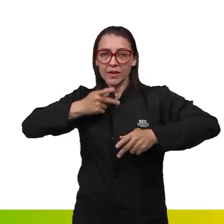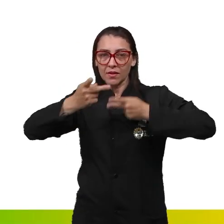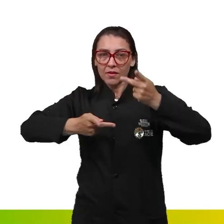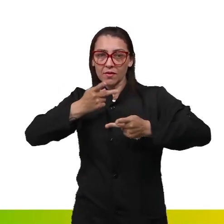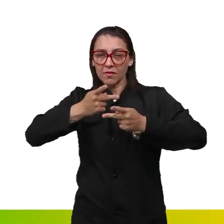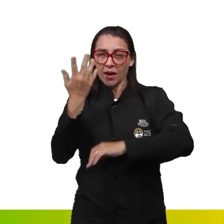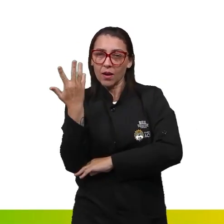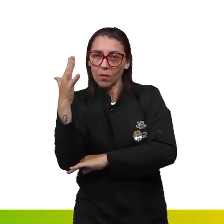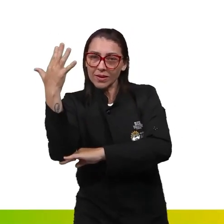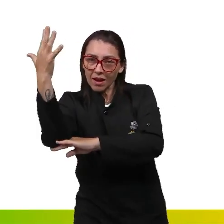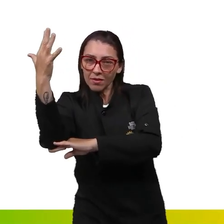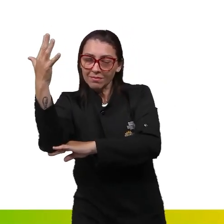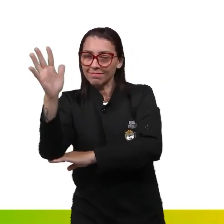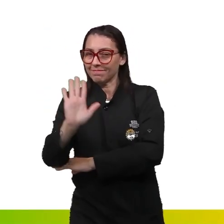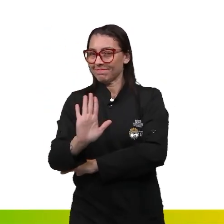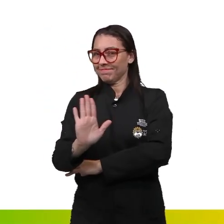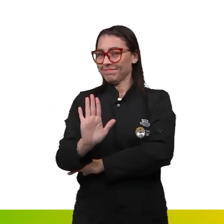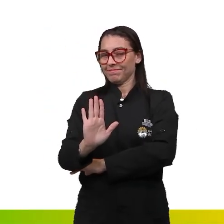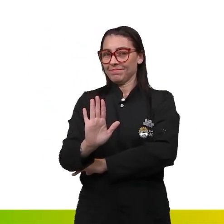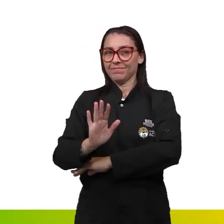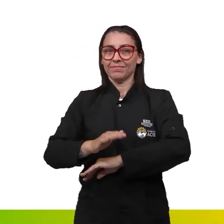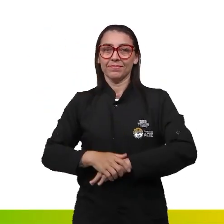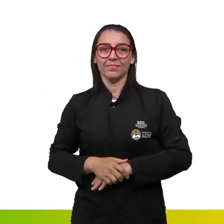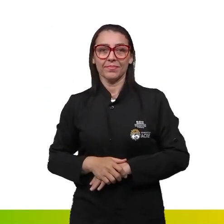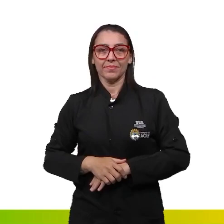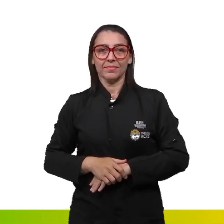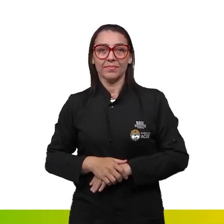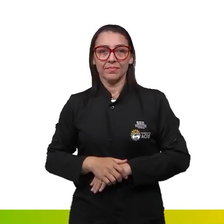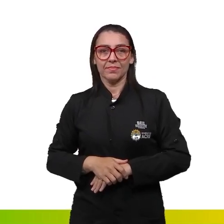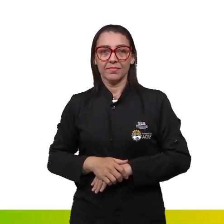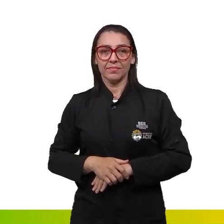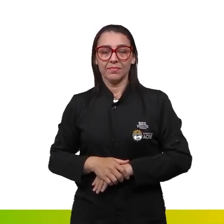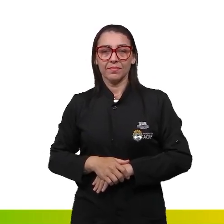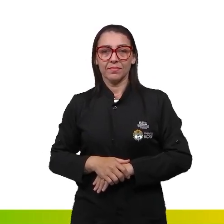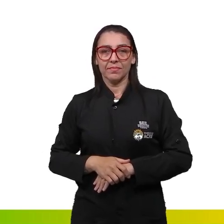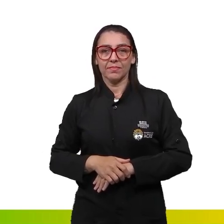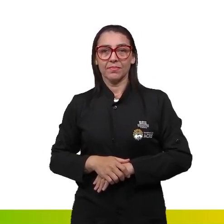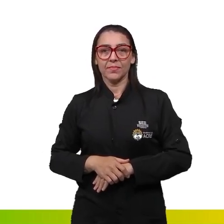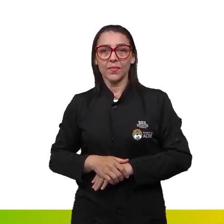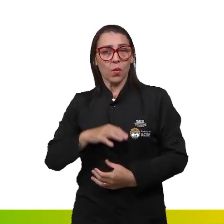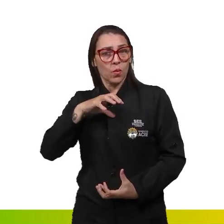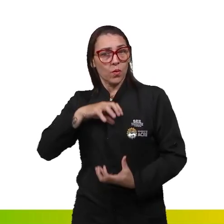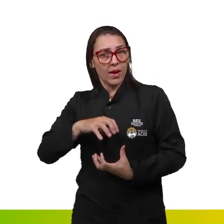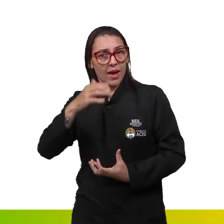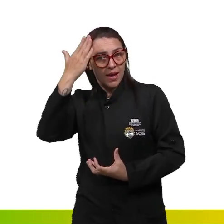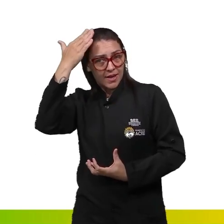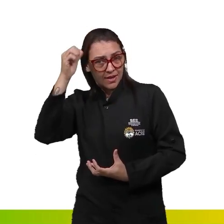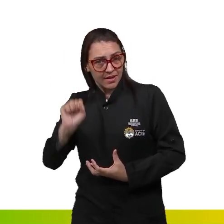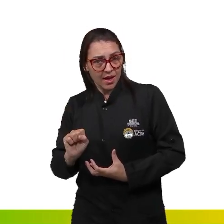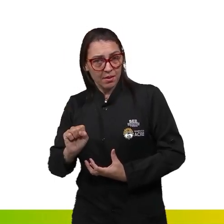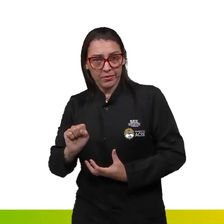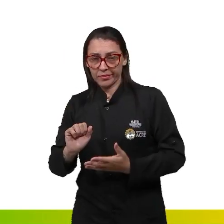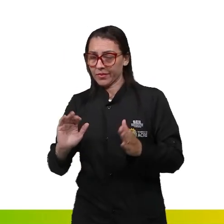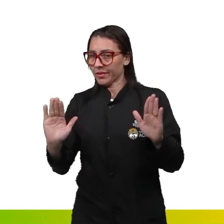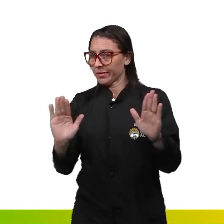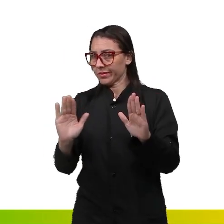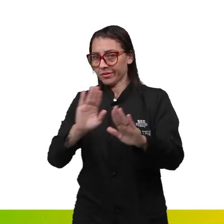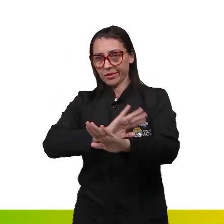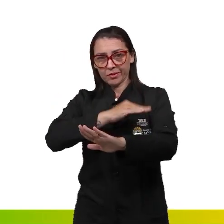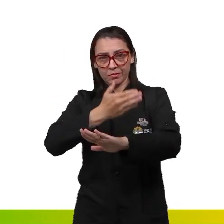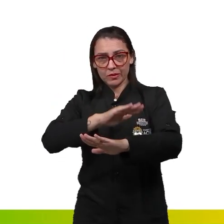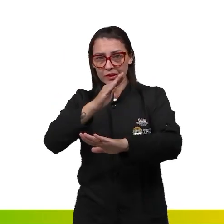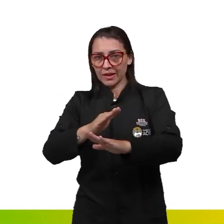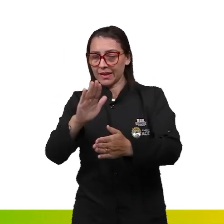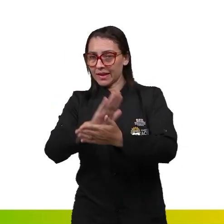as árvores? Não, não falou de onça. Um anciano sabe o que... Não, um ancião, uma